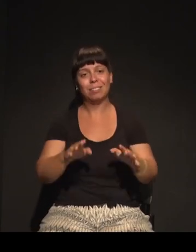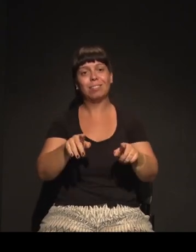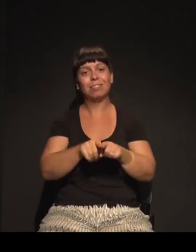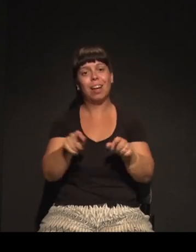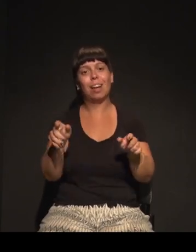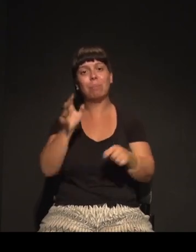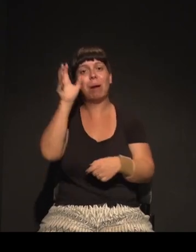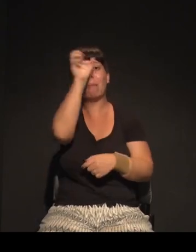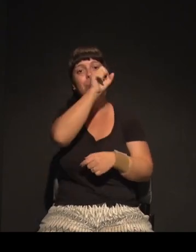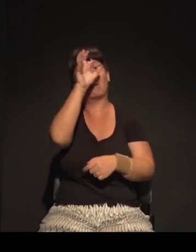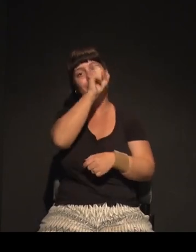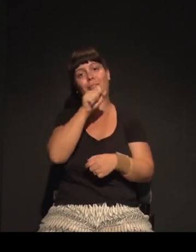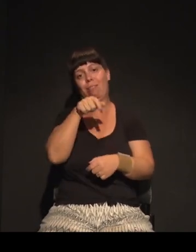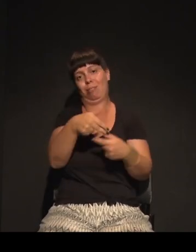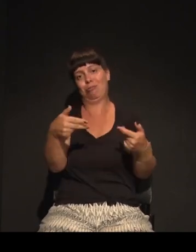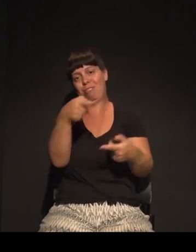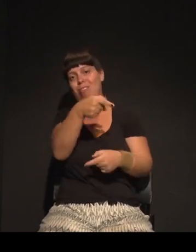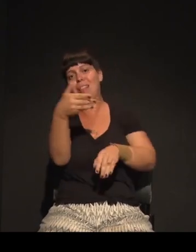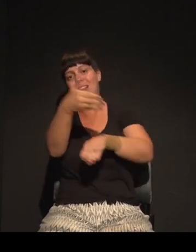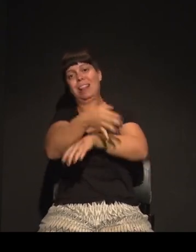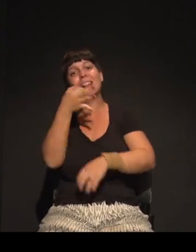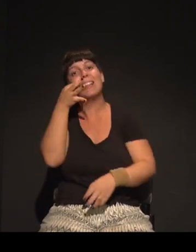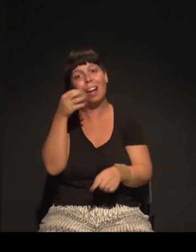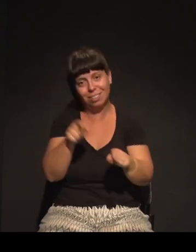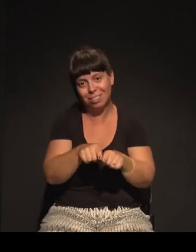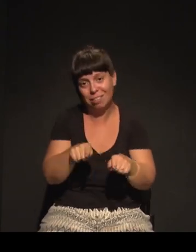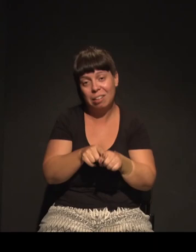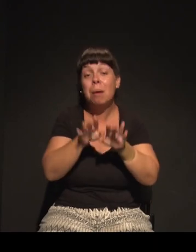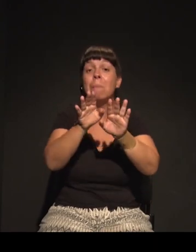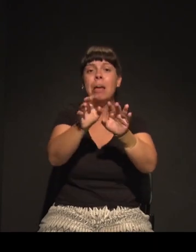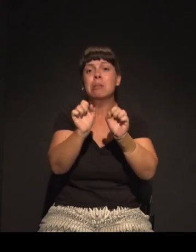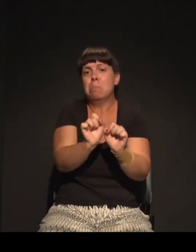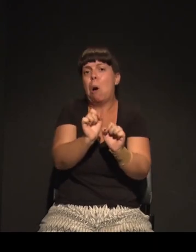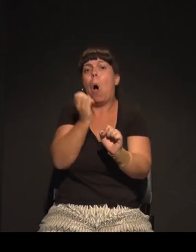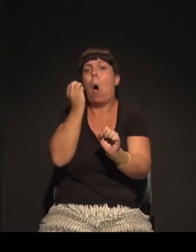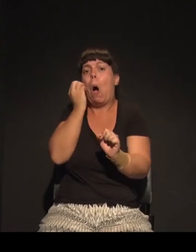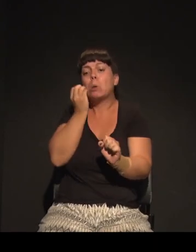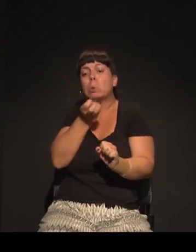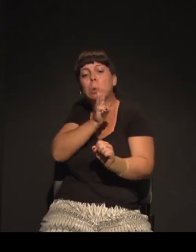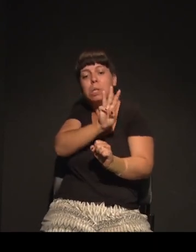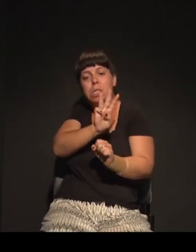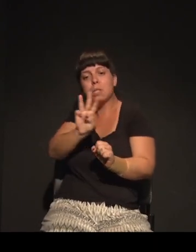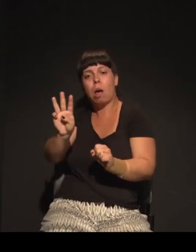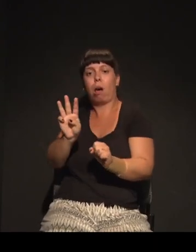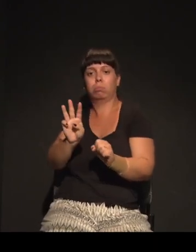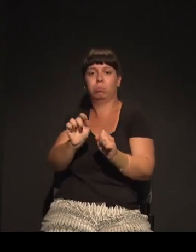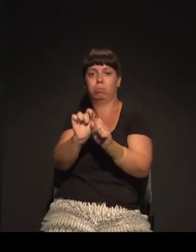também mas a gente pode disponibilizar no no site do